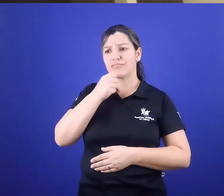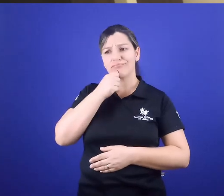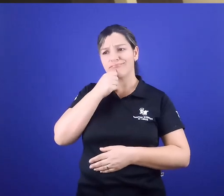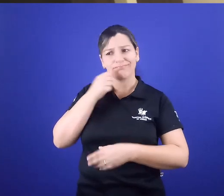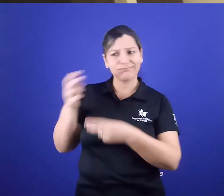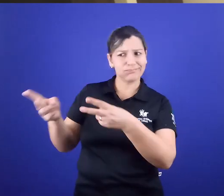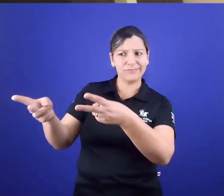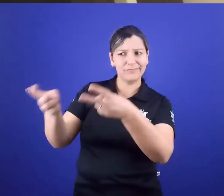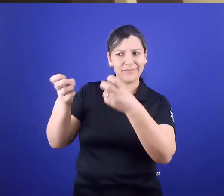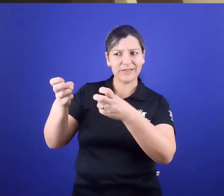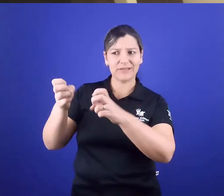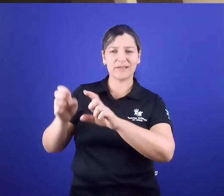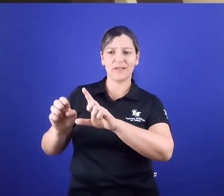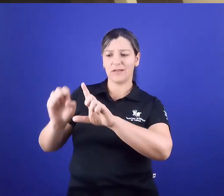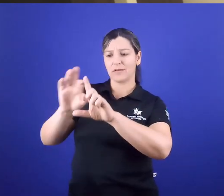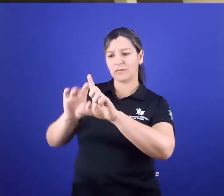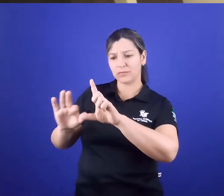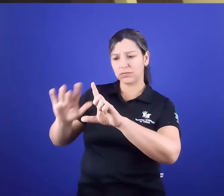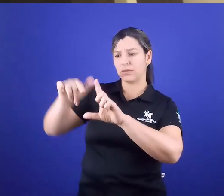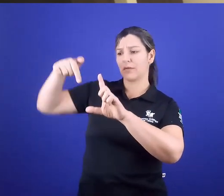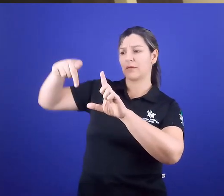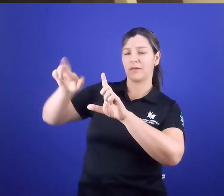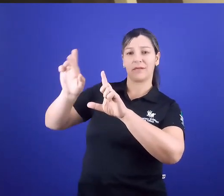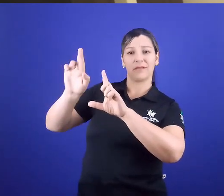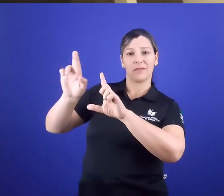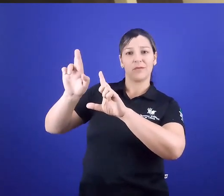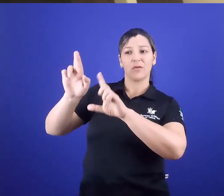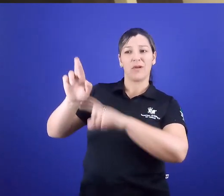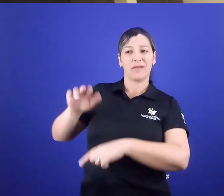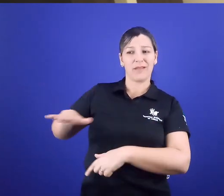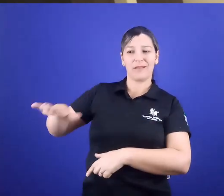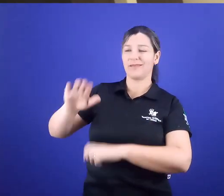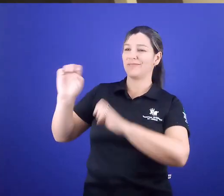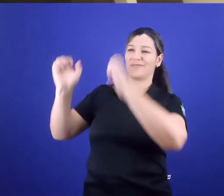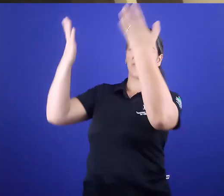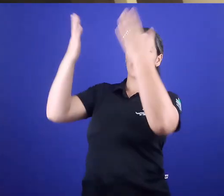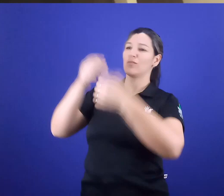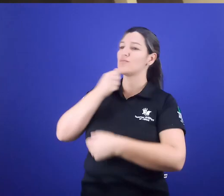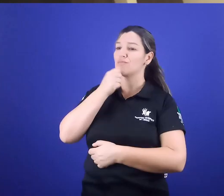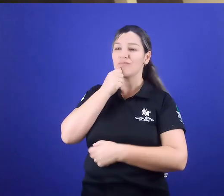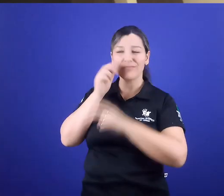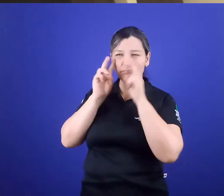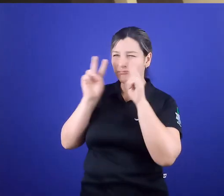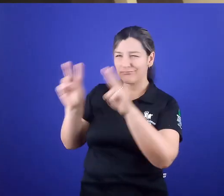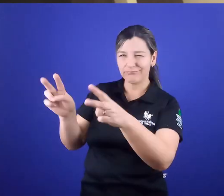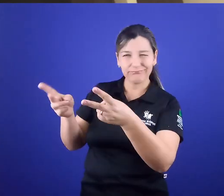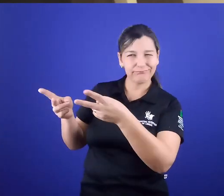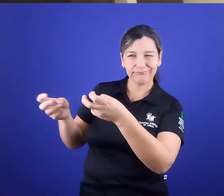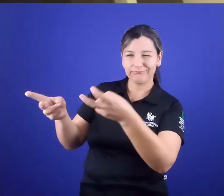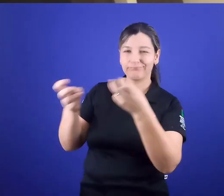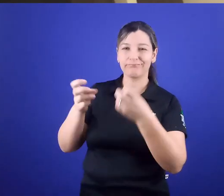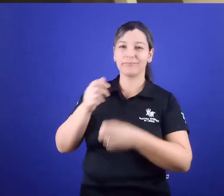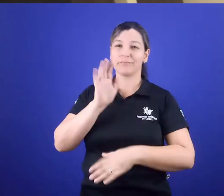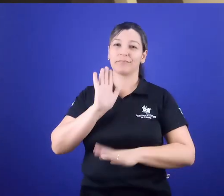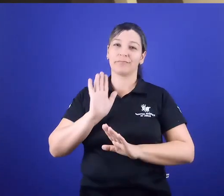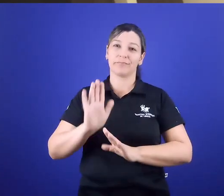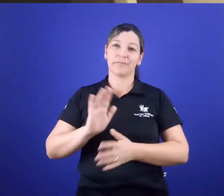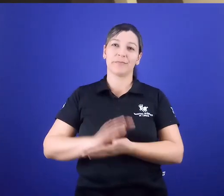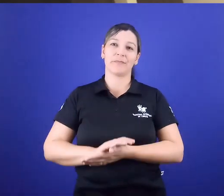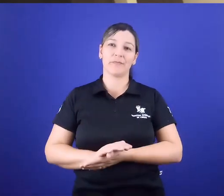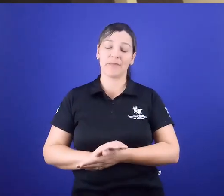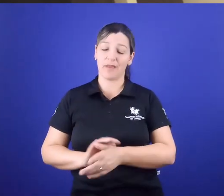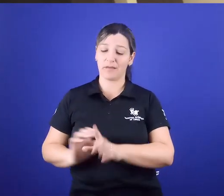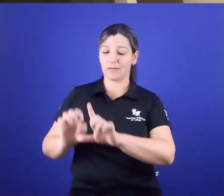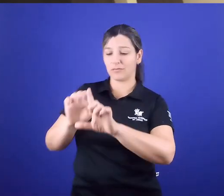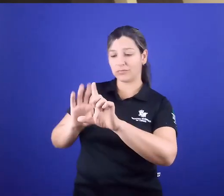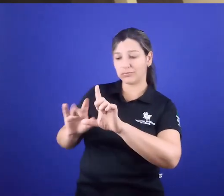QR Code, mas eu acredito que vai acabar aparecendo, tá, gente? O QR Code, o digital, ele é